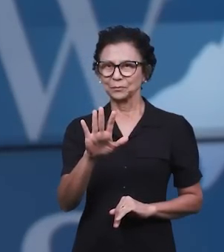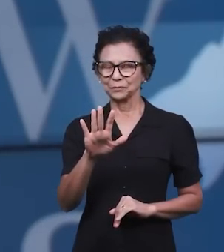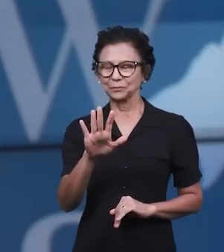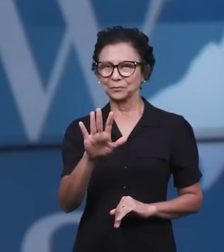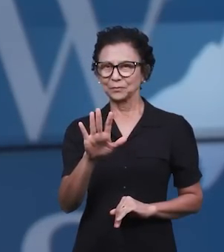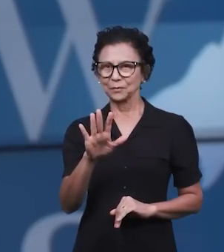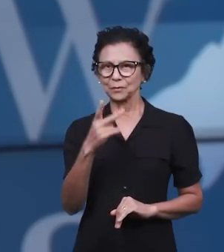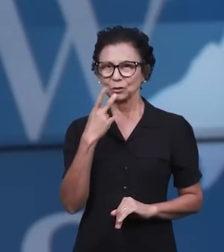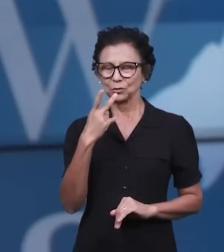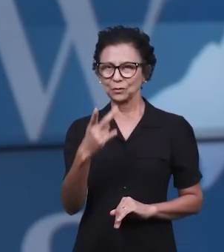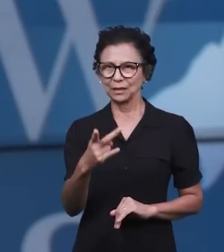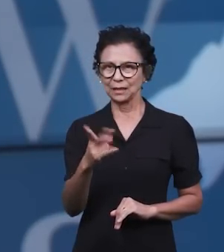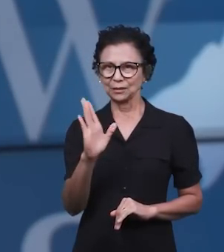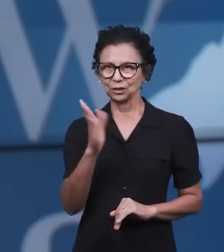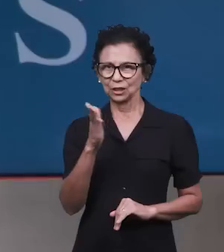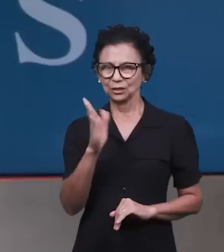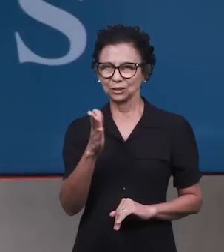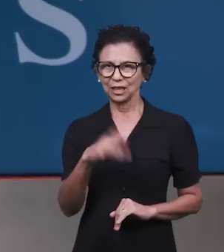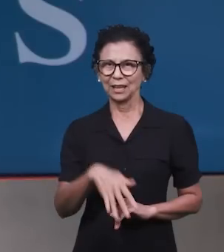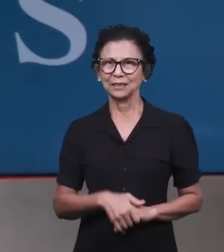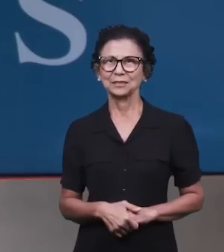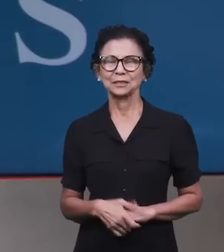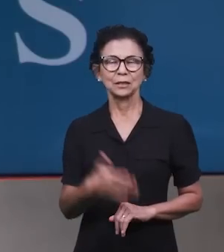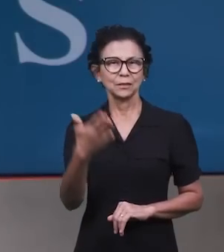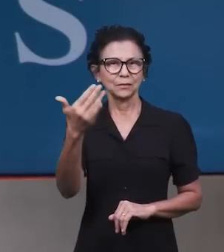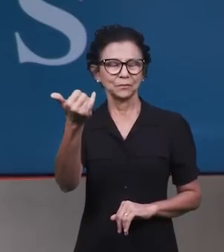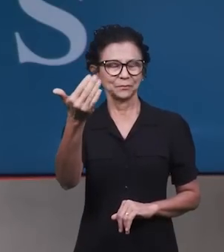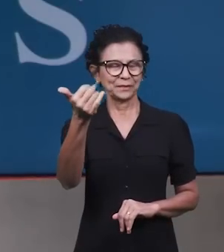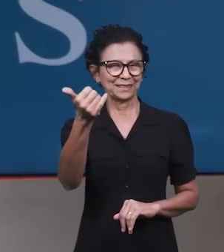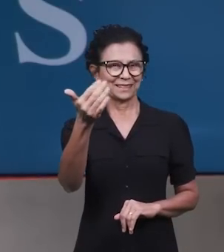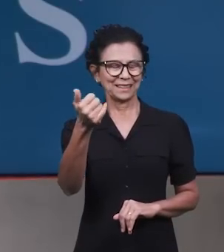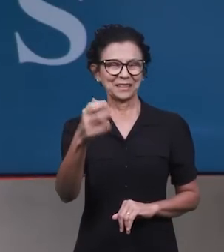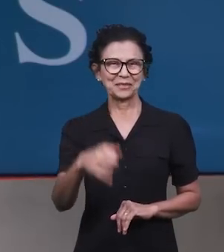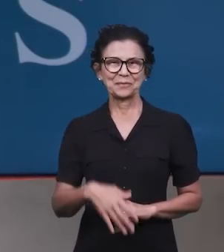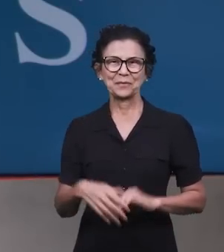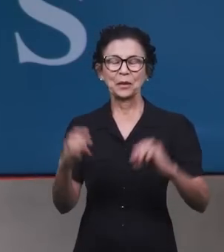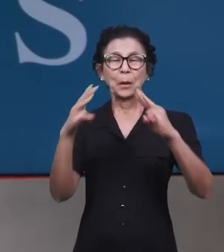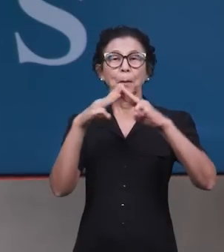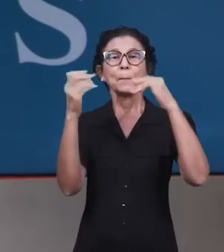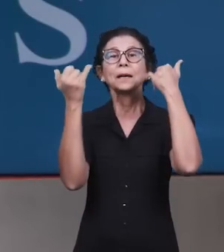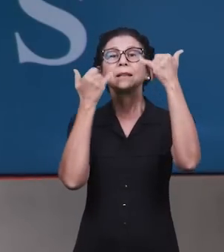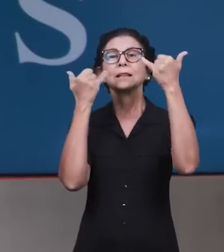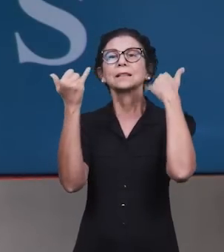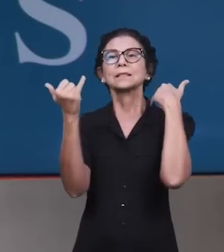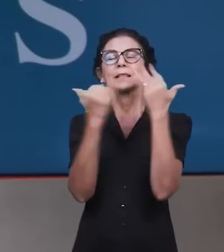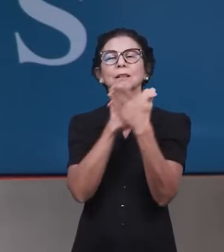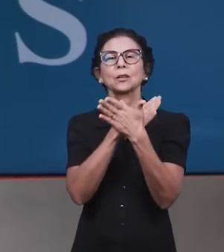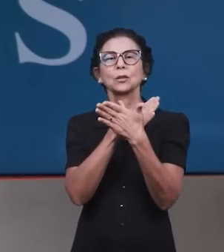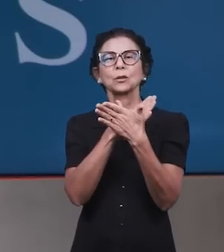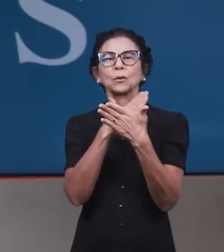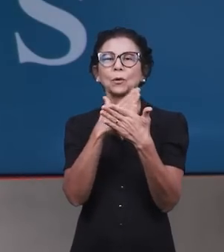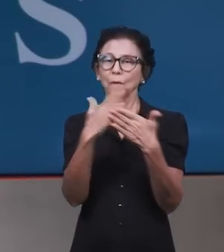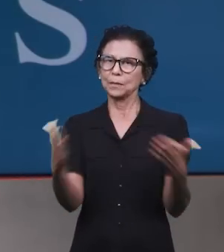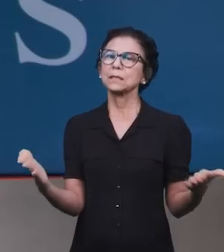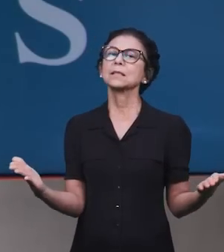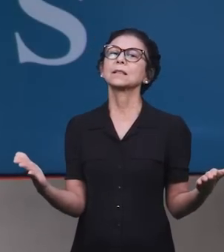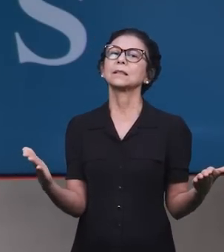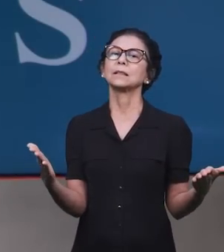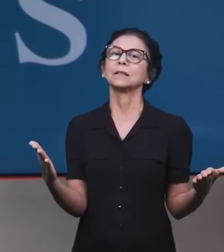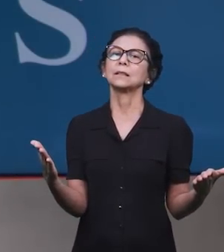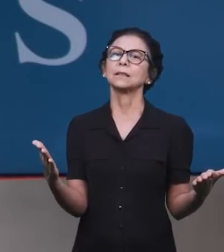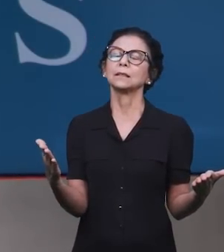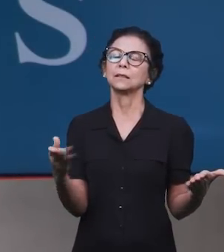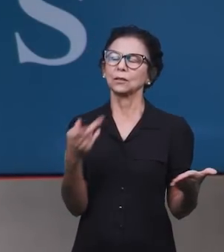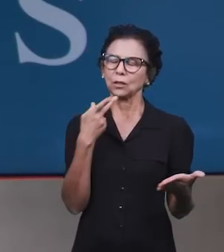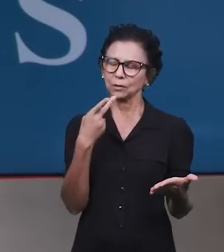as regiões já. Vem comigo, porque a partir de agora o Manaí News está entrando no ar. Agora sim vou falar para